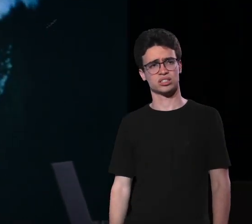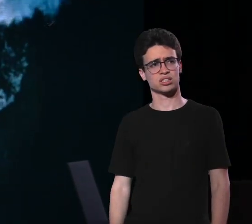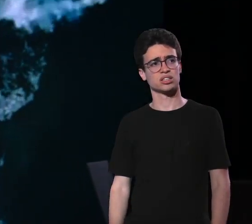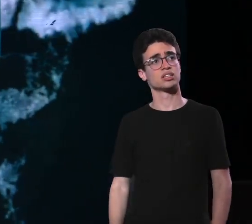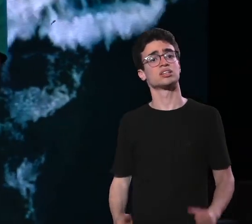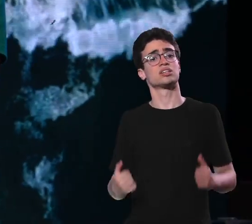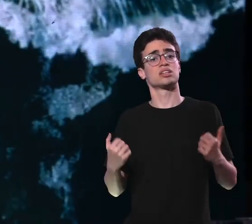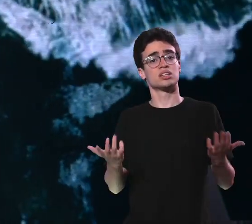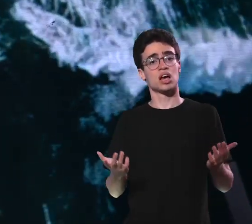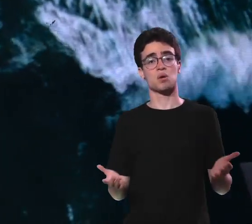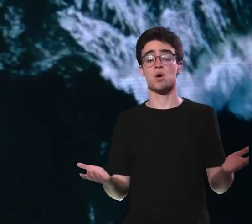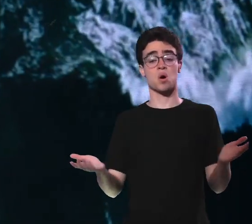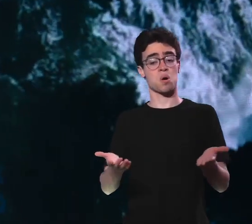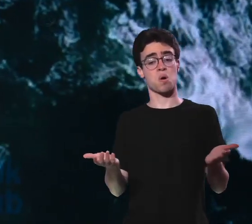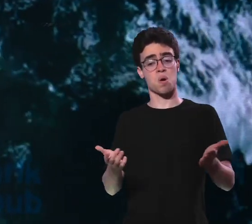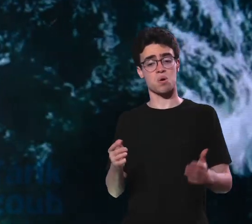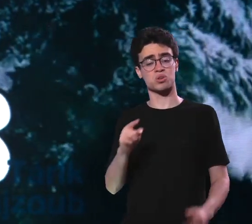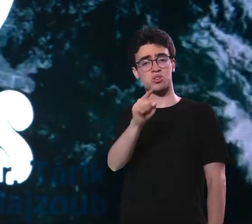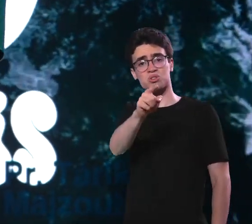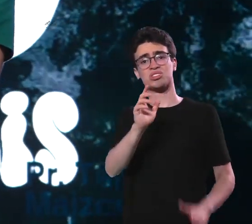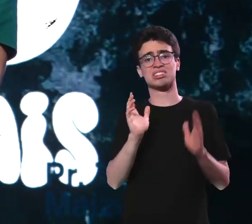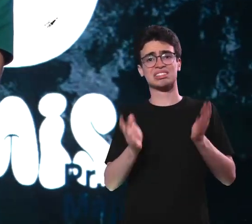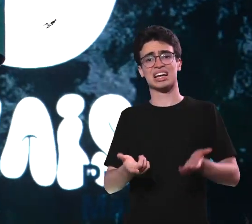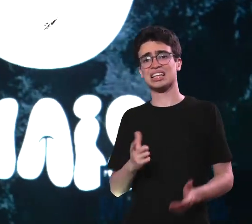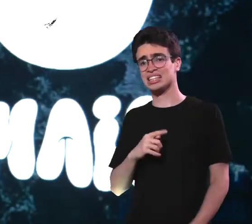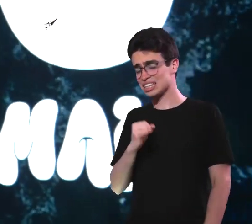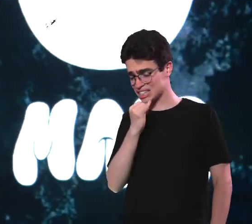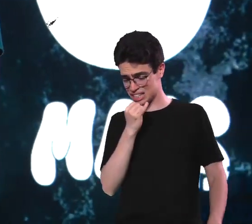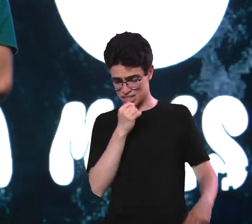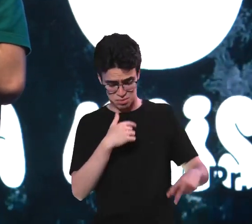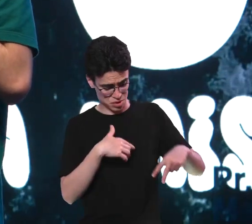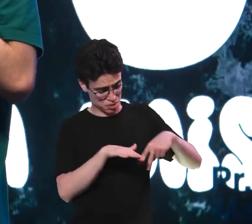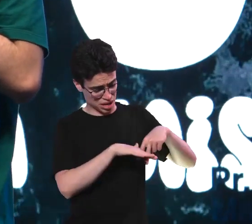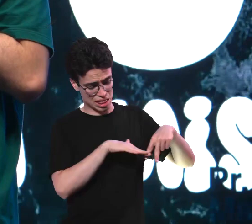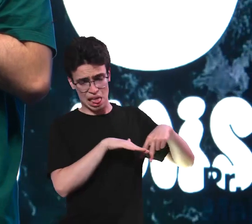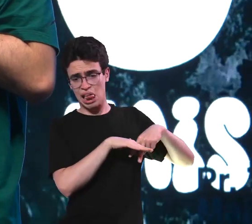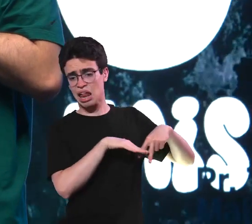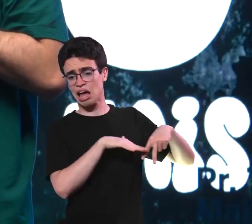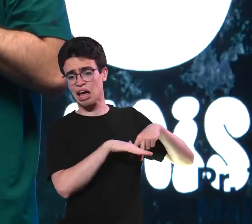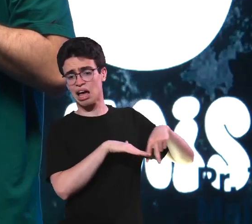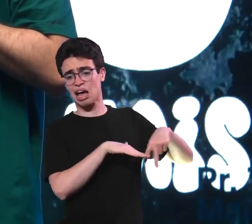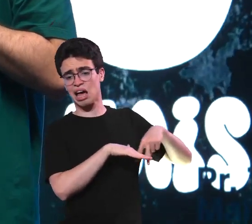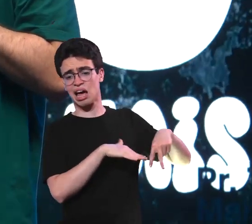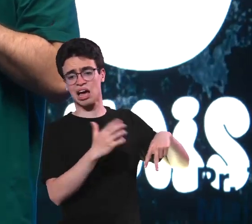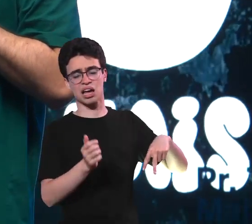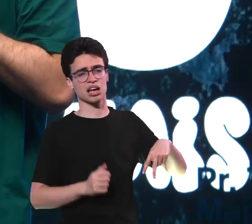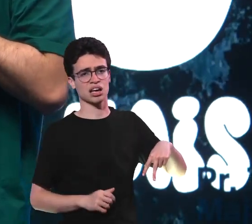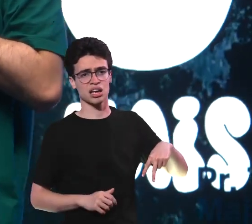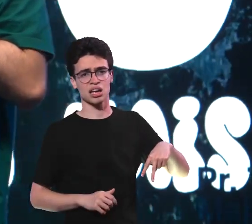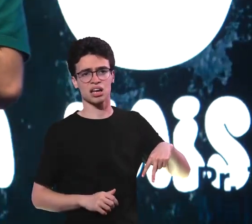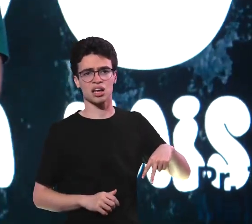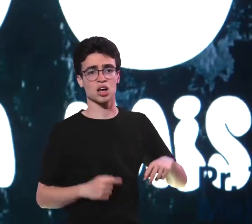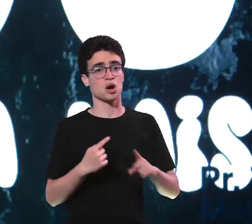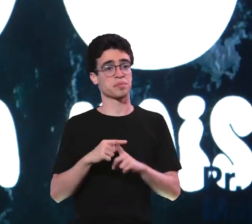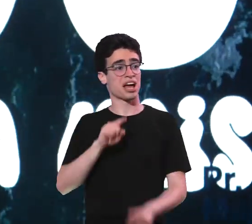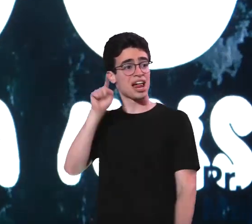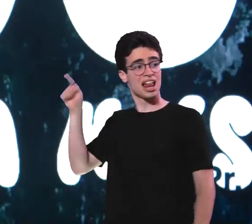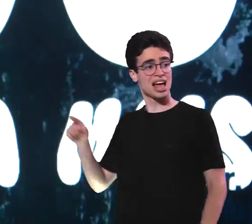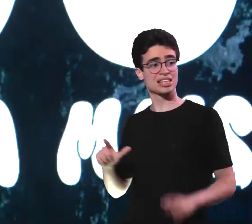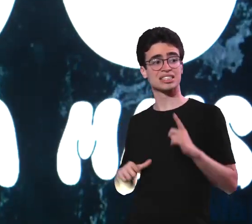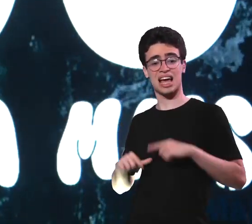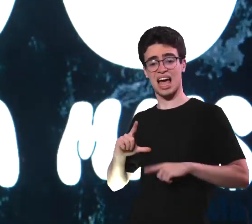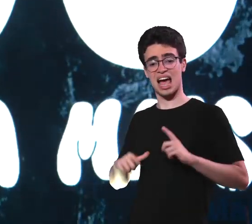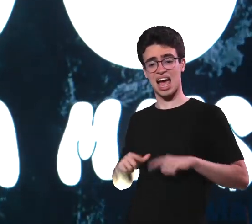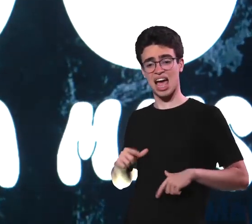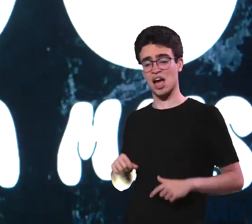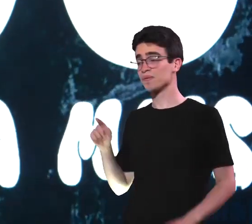E hoje Deus quer tirar você que está andando com a água na canela. O povo de Israel, naquela época, nem